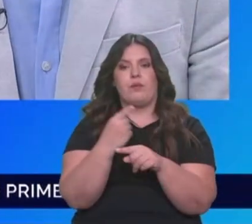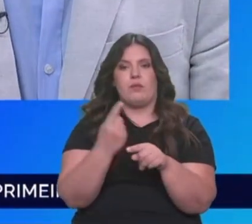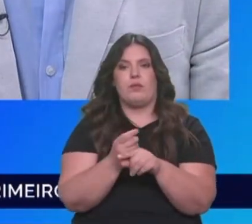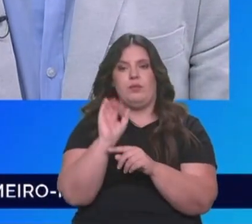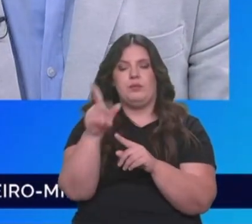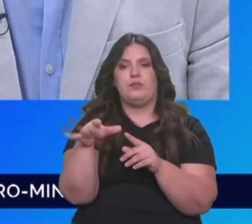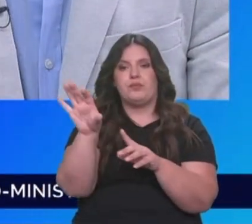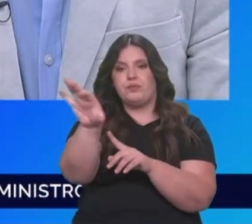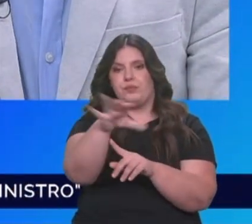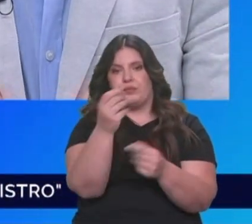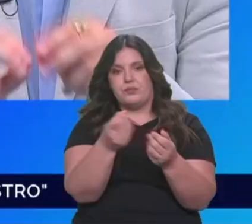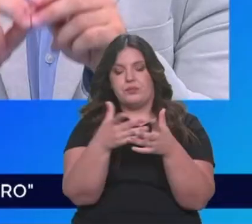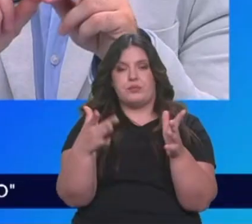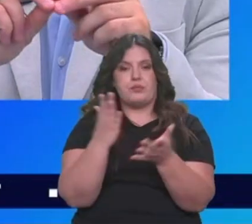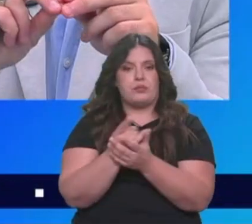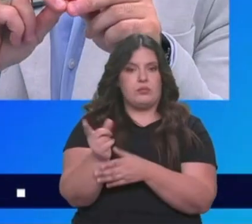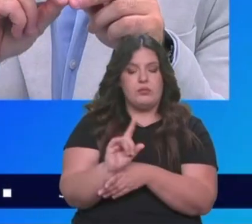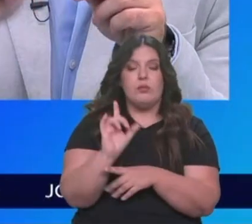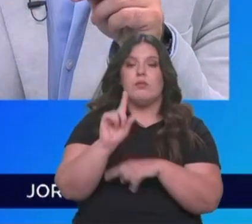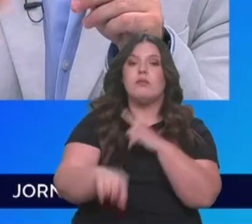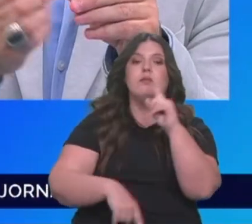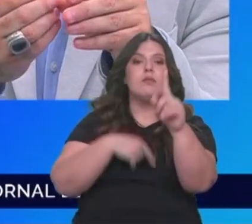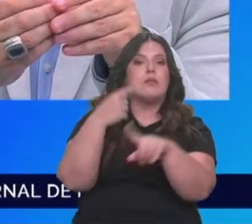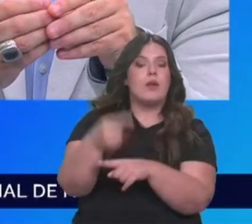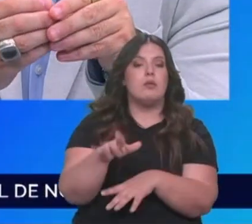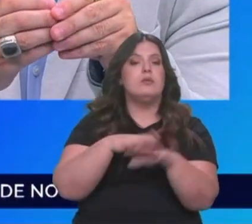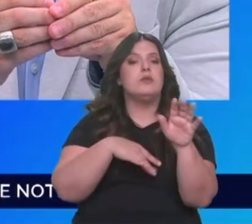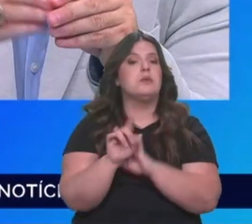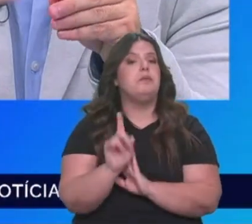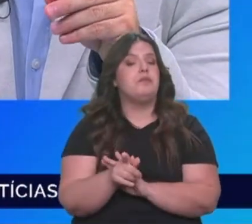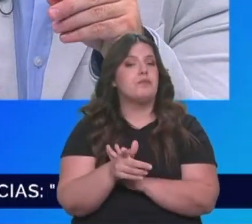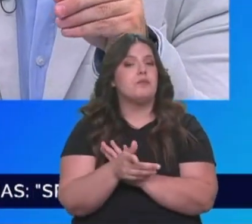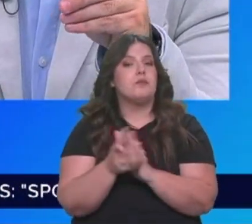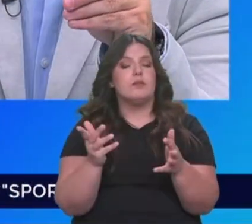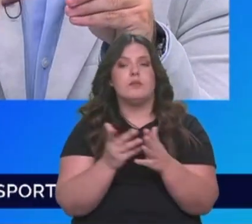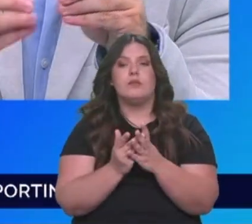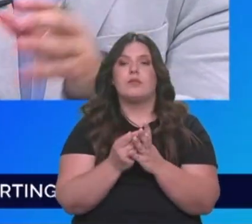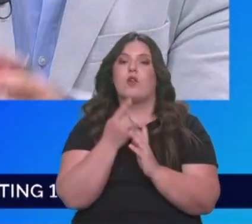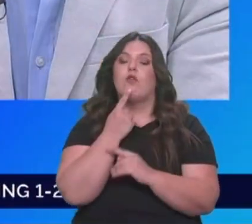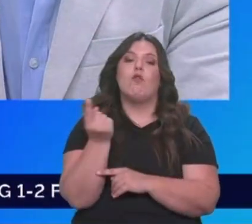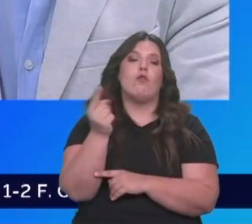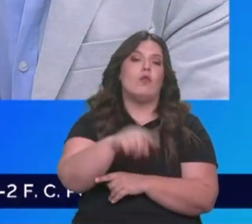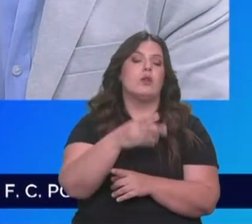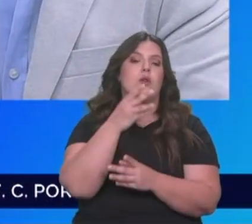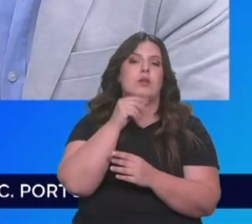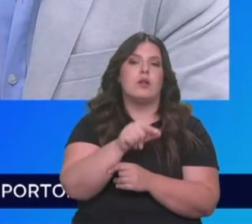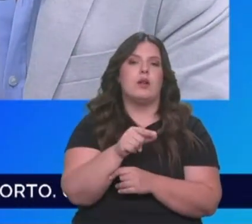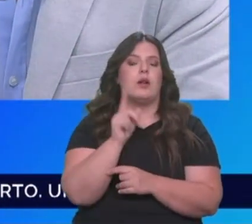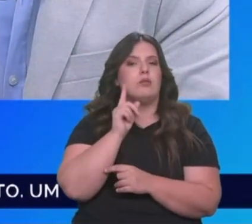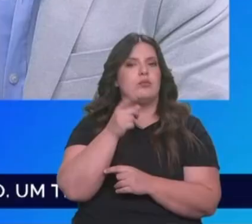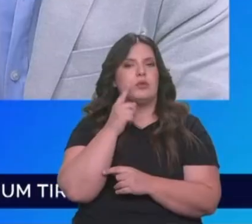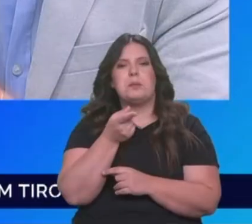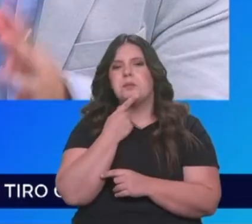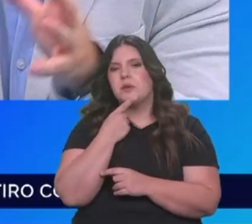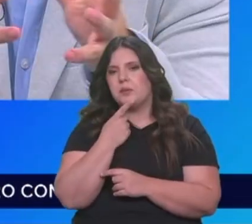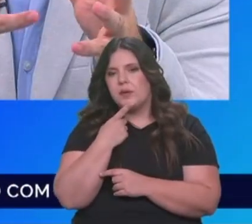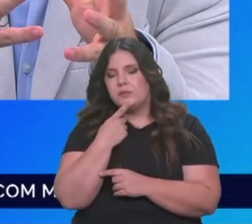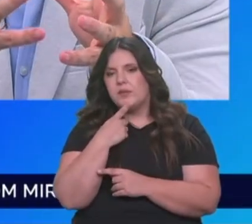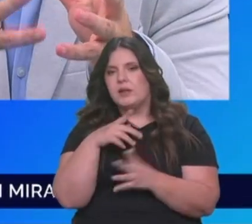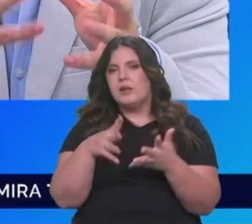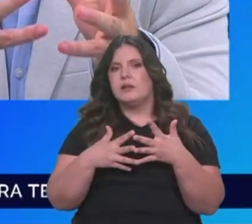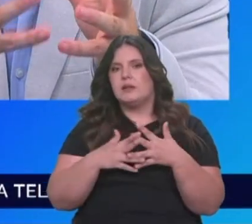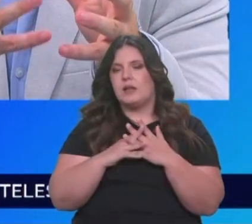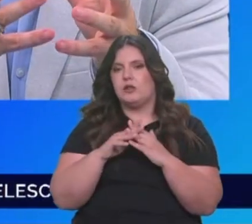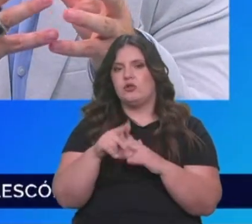grandes satélites e não só. E depois, o que fez a Starship foi regressar à Terra. Era muito importante perceber se aquela